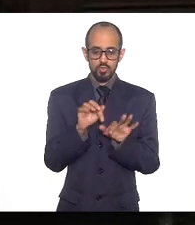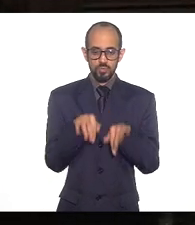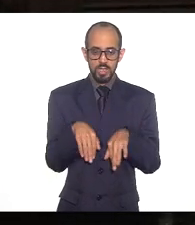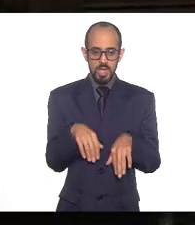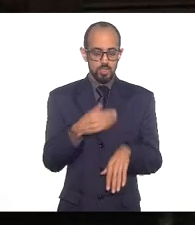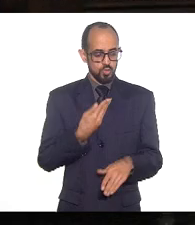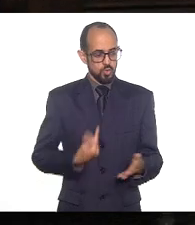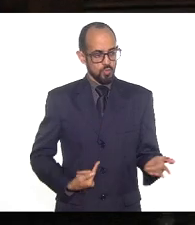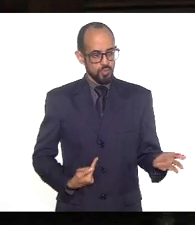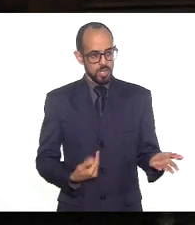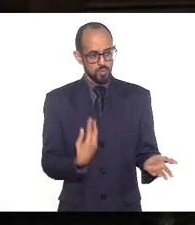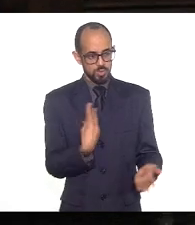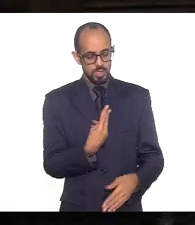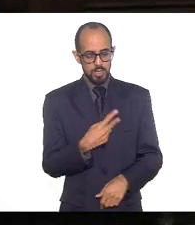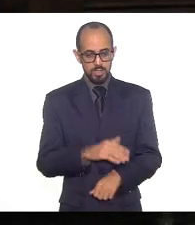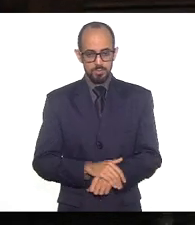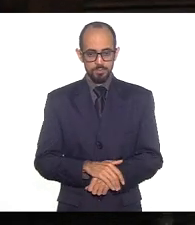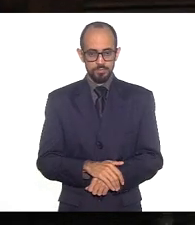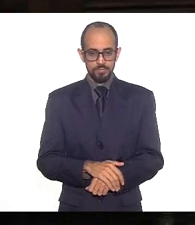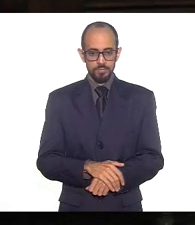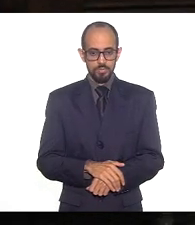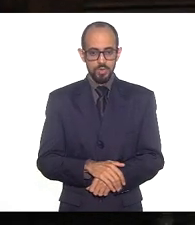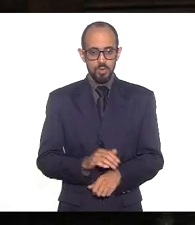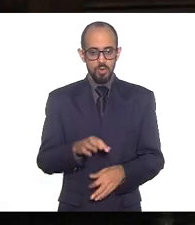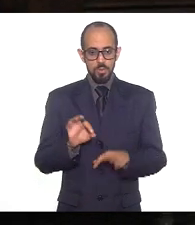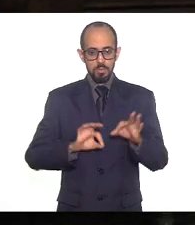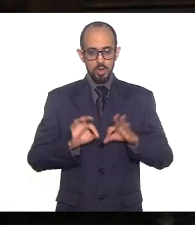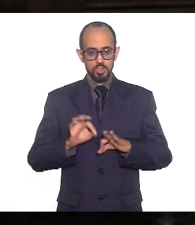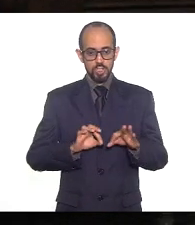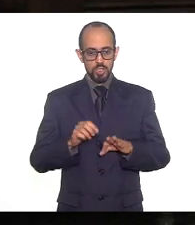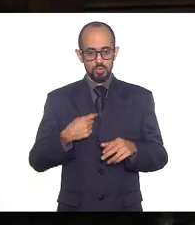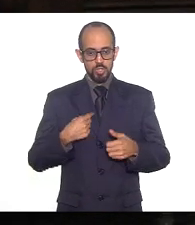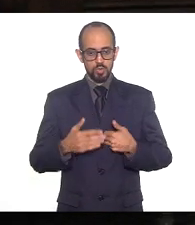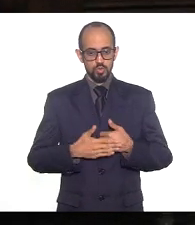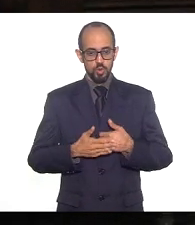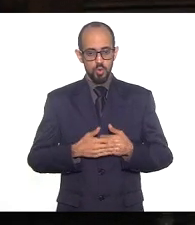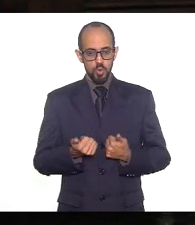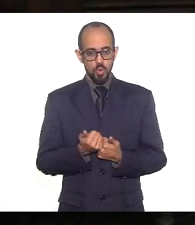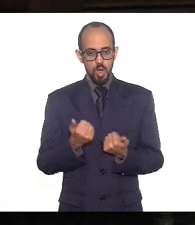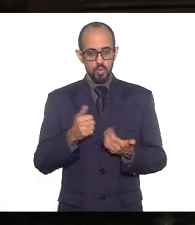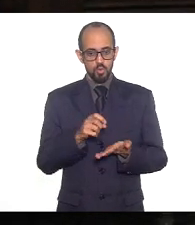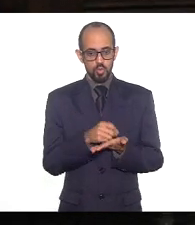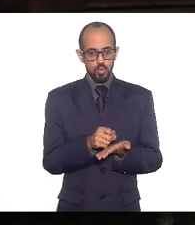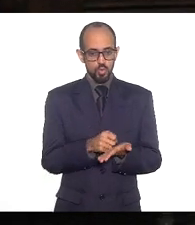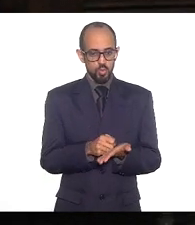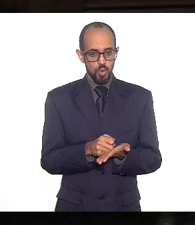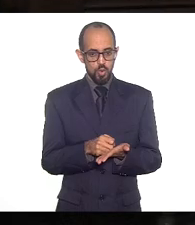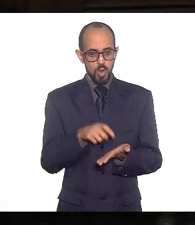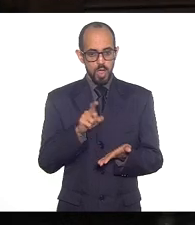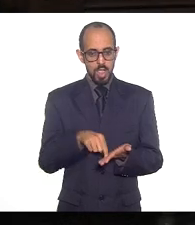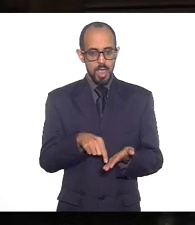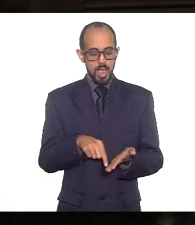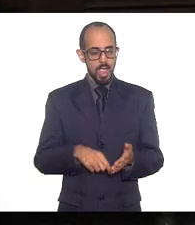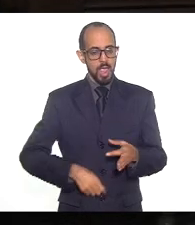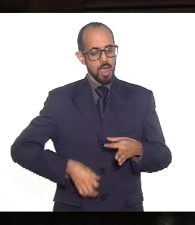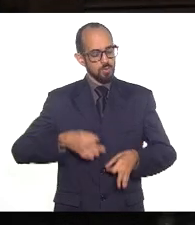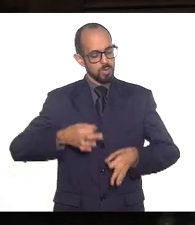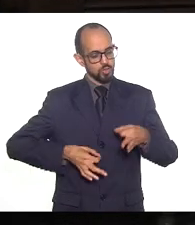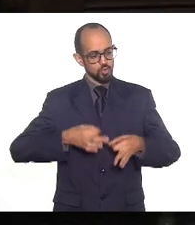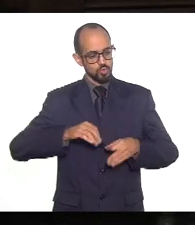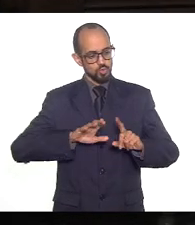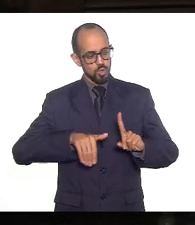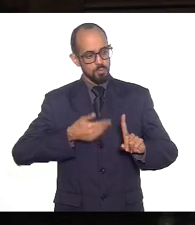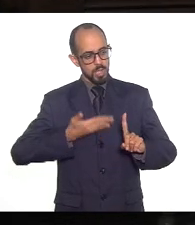o projeto de resolução em que eu sou o autor é a honra de ser cortou é uma grande e justa